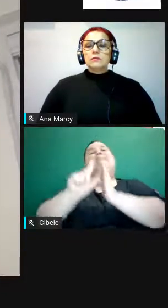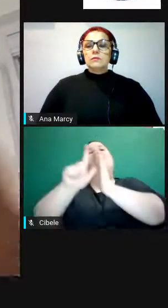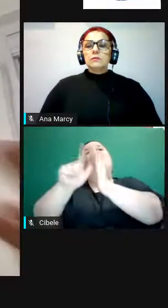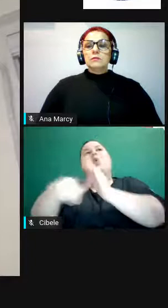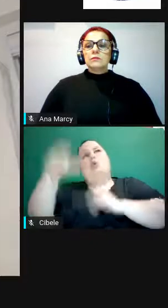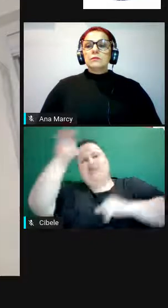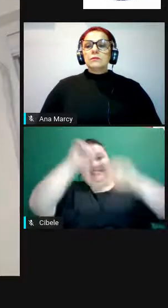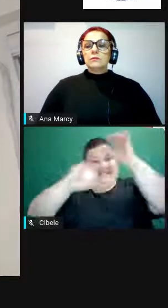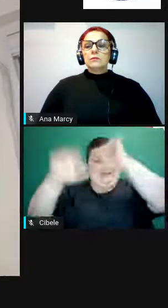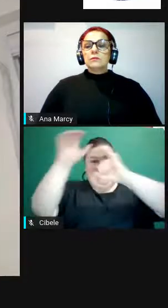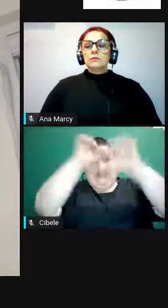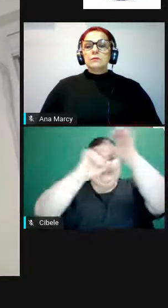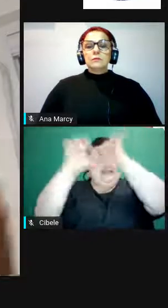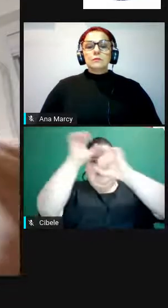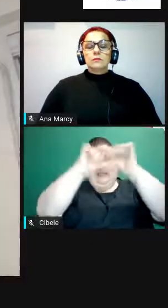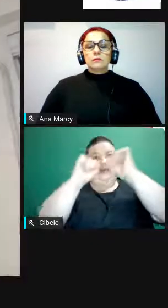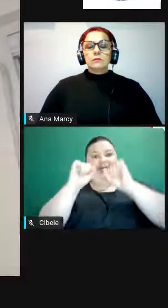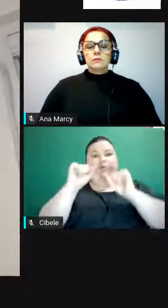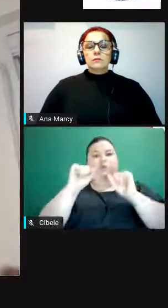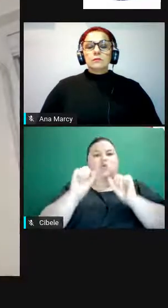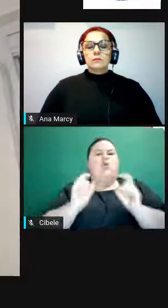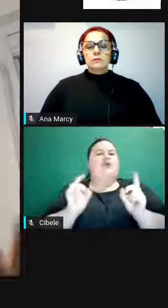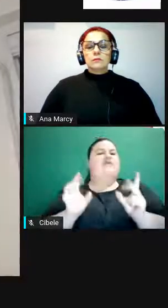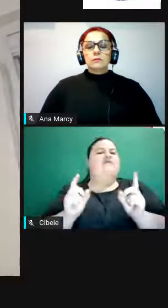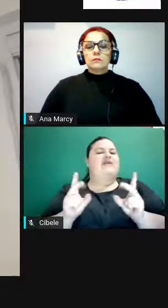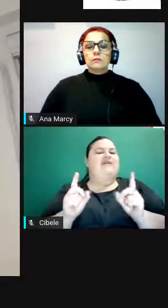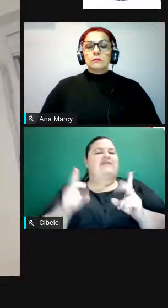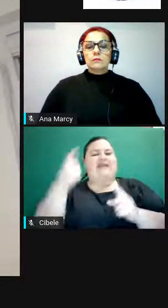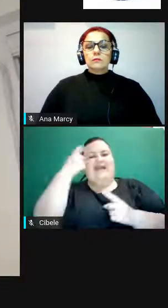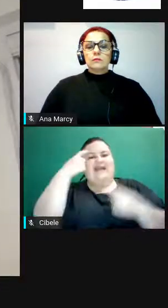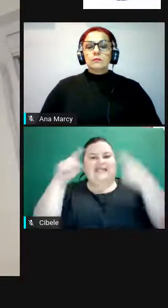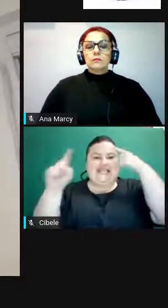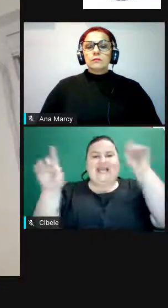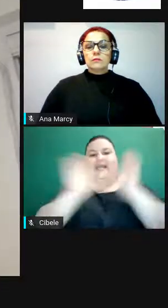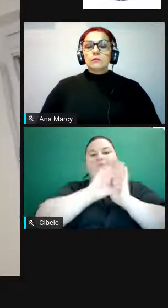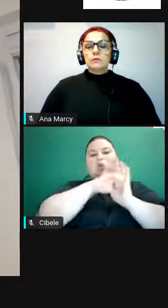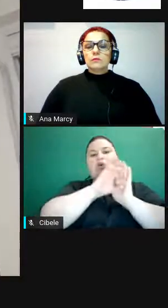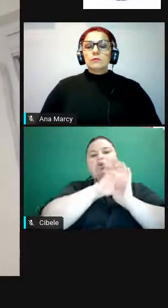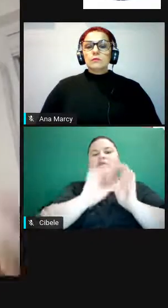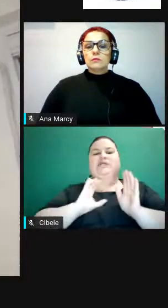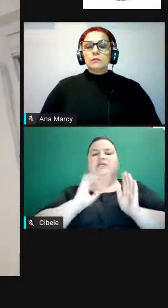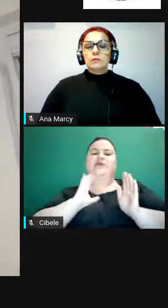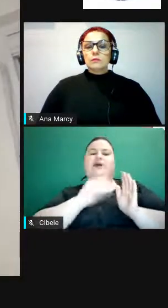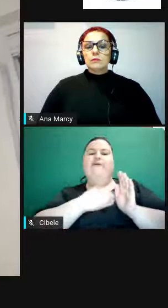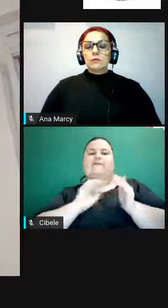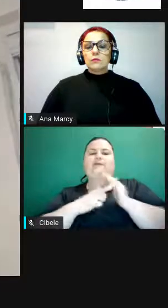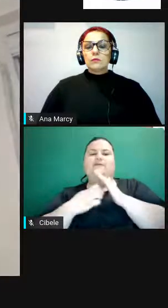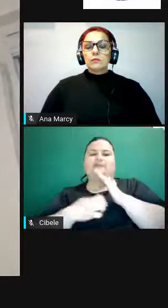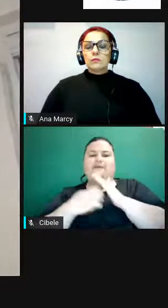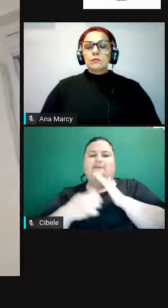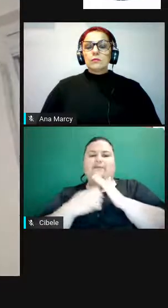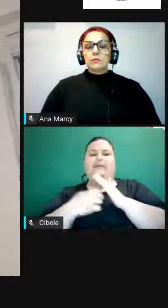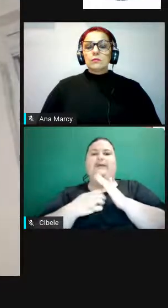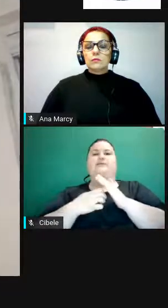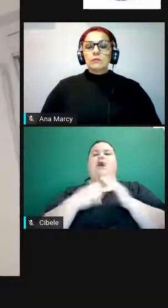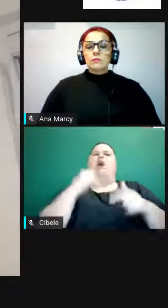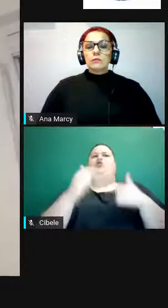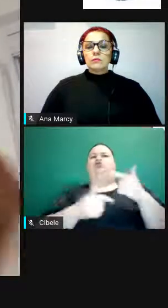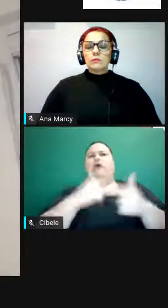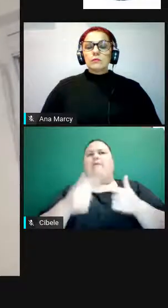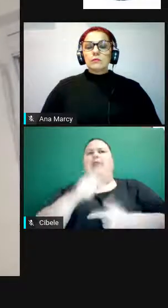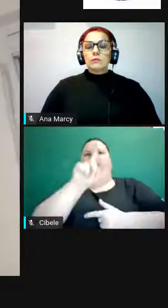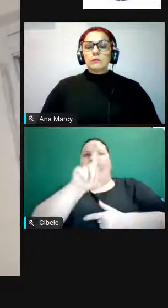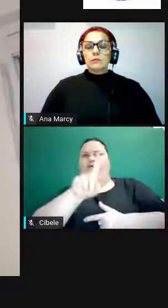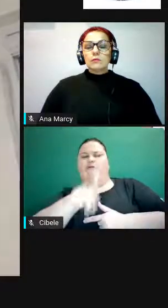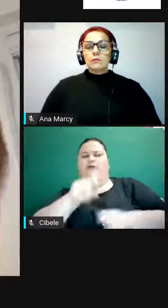fazer marketing depois a gente aprendeu prospectar clientes e vender a ideia ou conceito da nossa empresa né que a o serviço feito por um biólogo não é um serviço